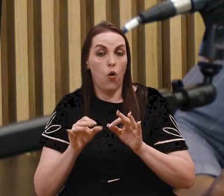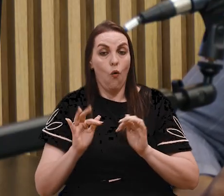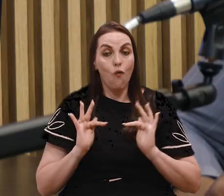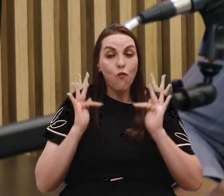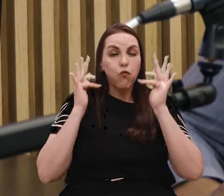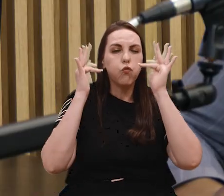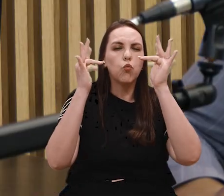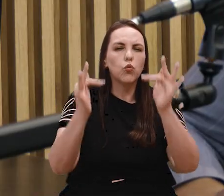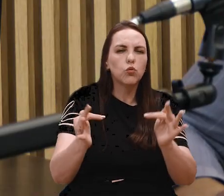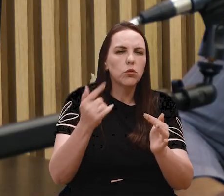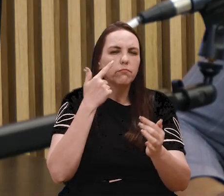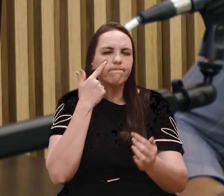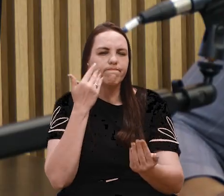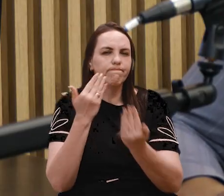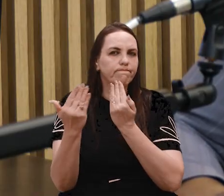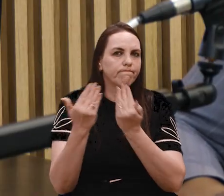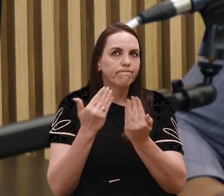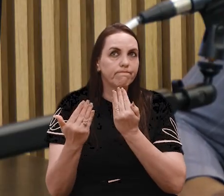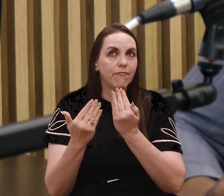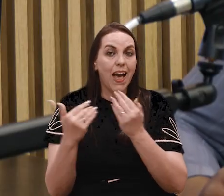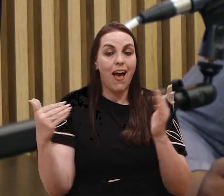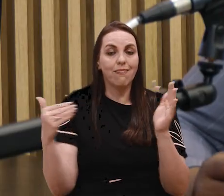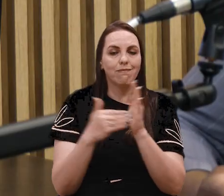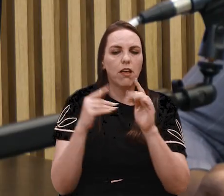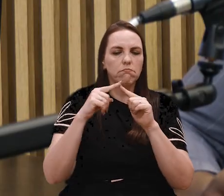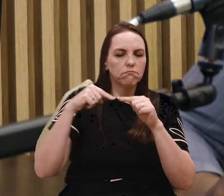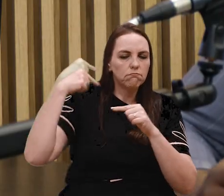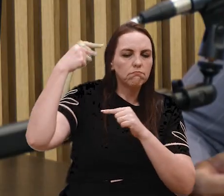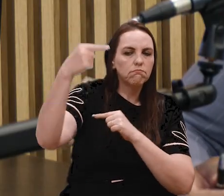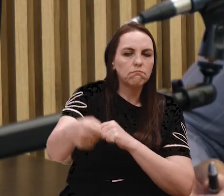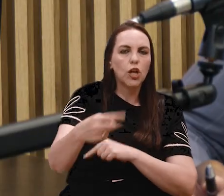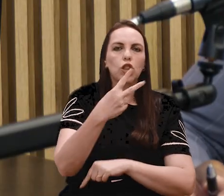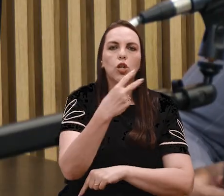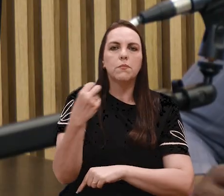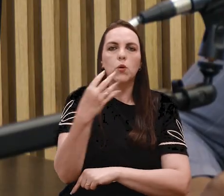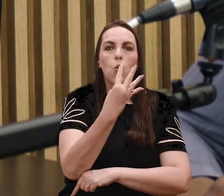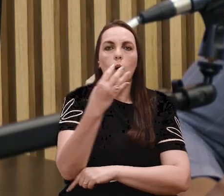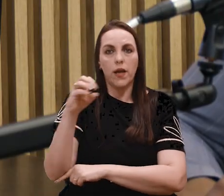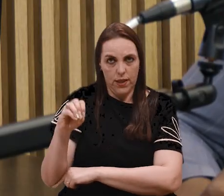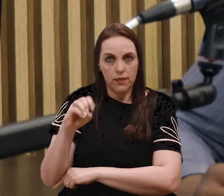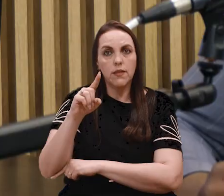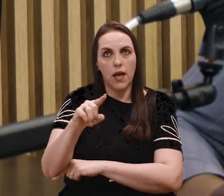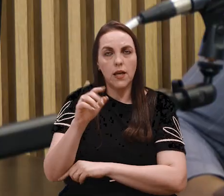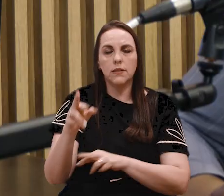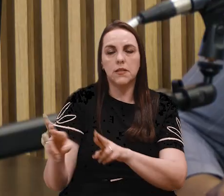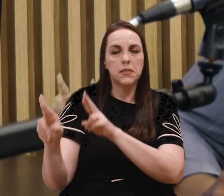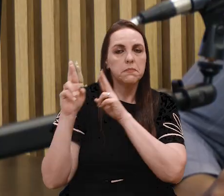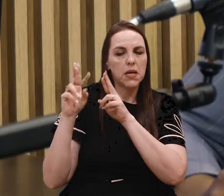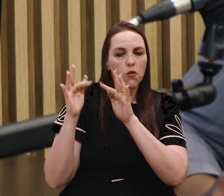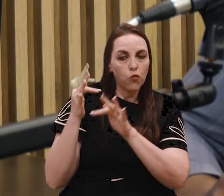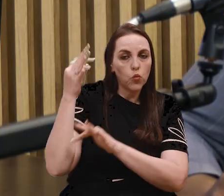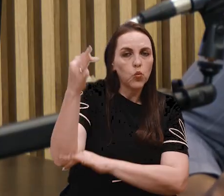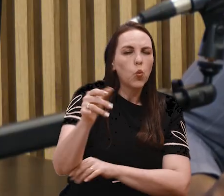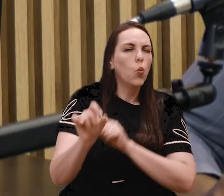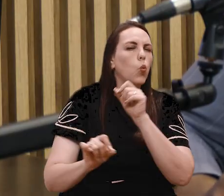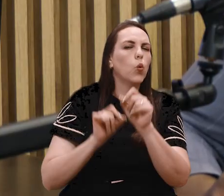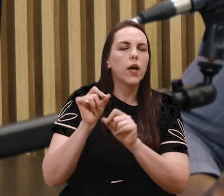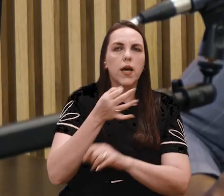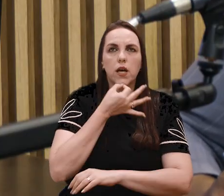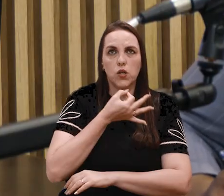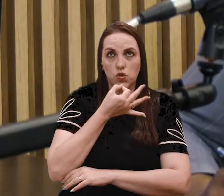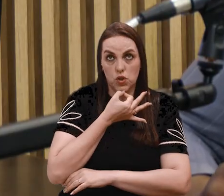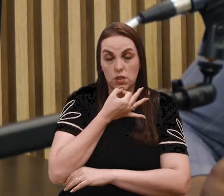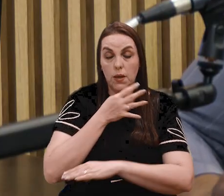com um horizonte de 2040, né? Aquilo que a gente espera para Caxias do Sul. O MOB nasceu com esse propósito e colocando dentro o